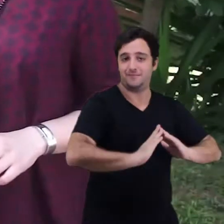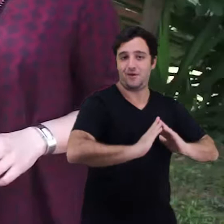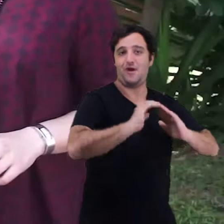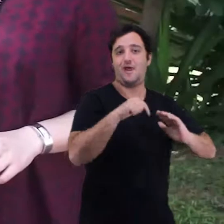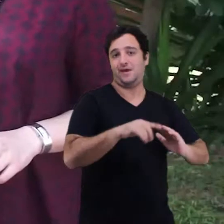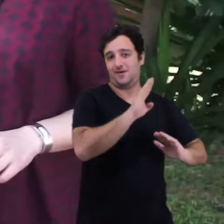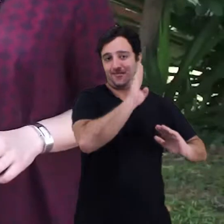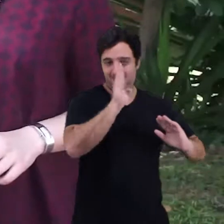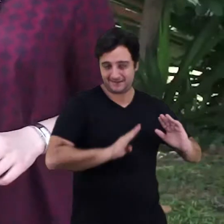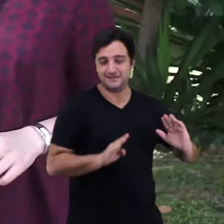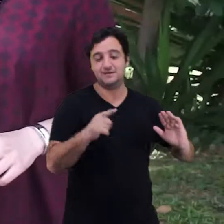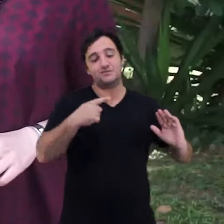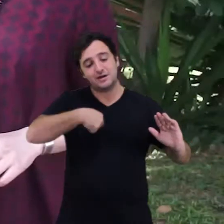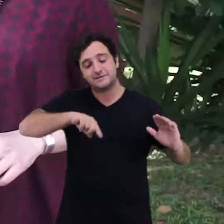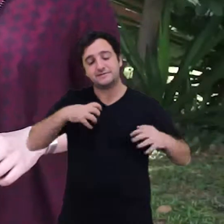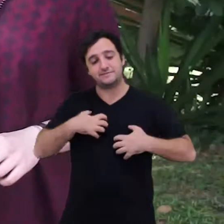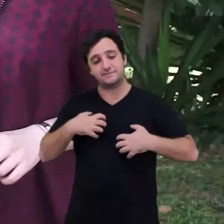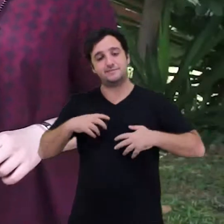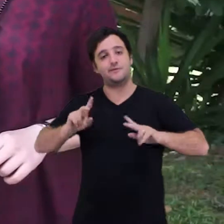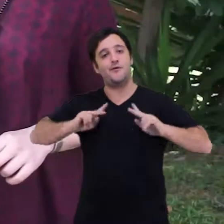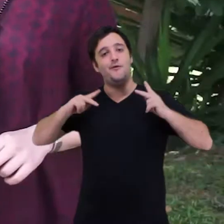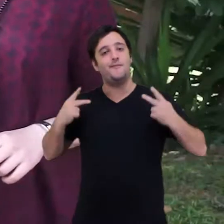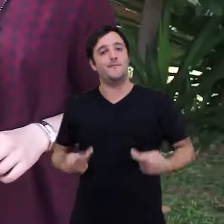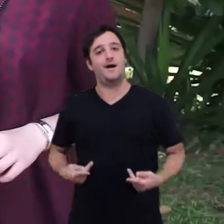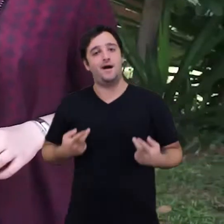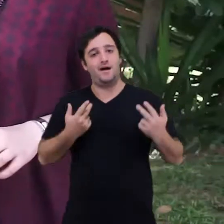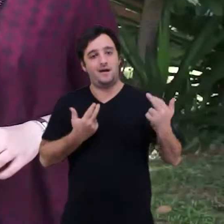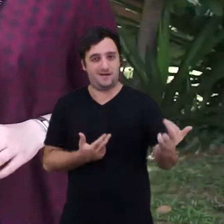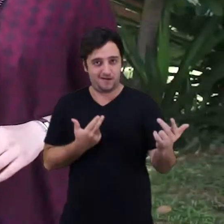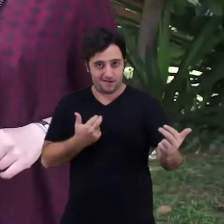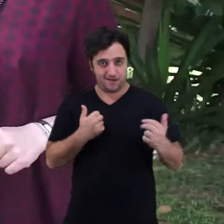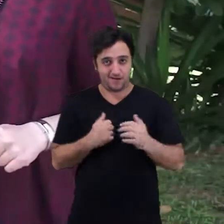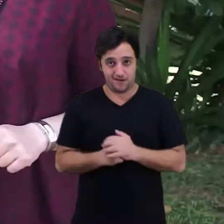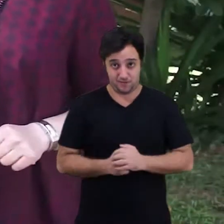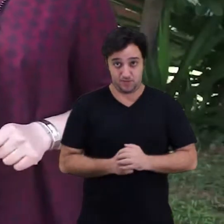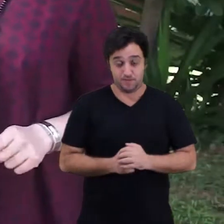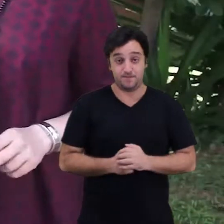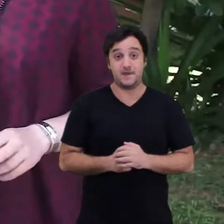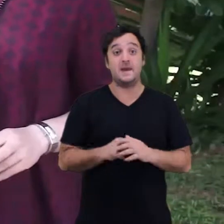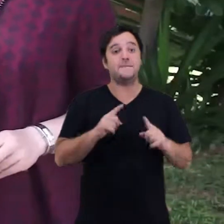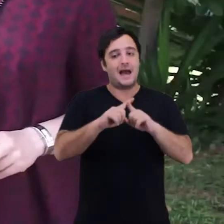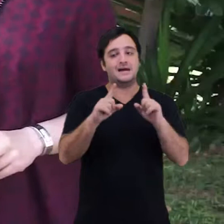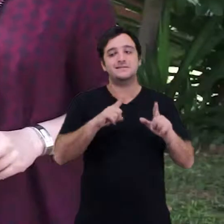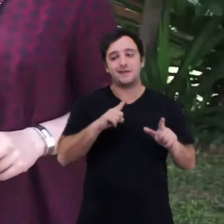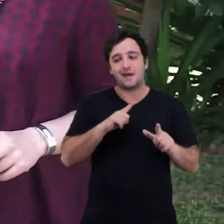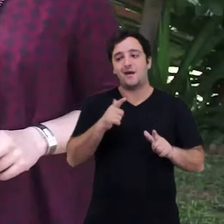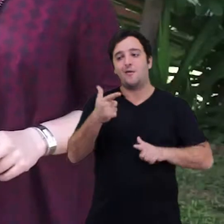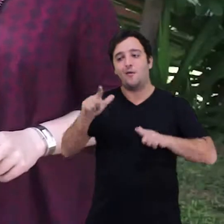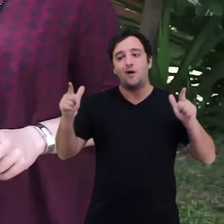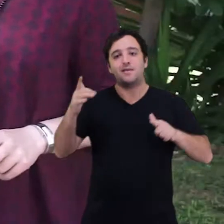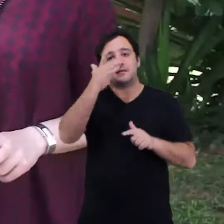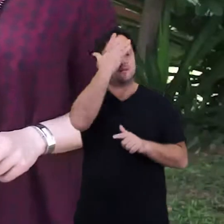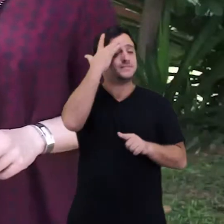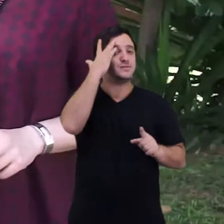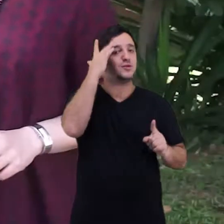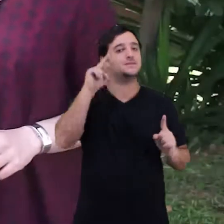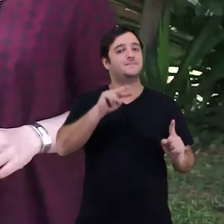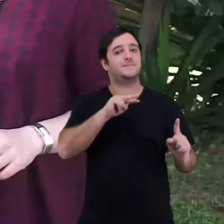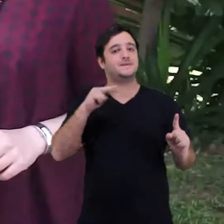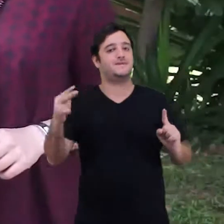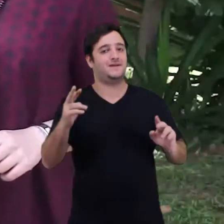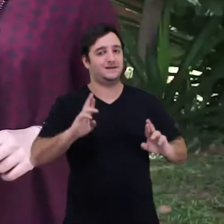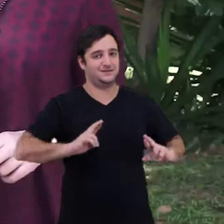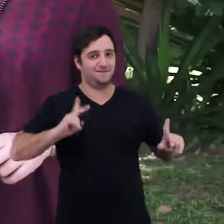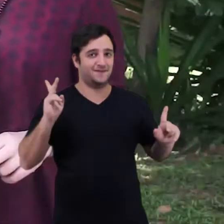garantir, né, questões importantes para a vida desses sujeitos, a gente ainda fica com uma defasagem quando elas não são refugiadas, porque a gente não